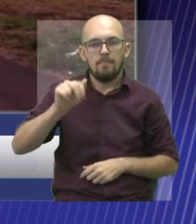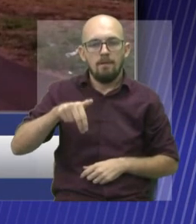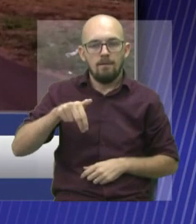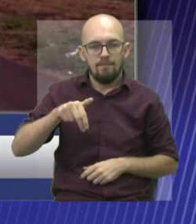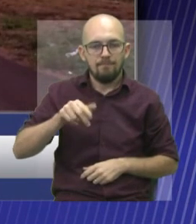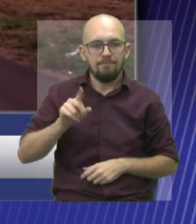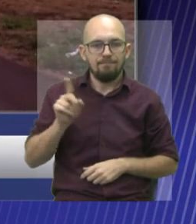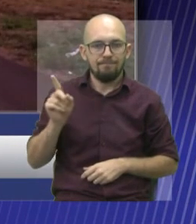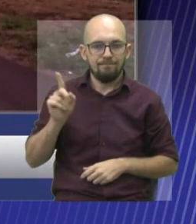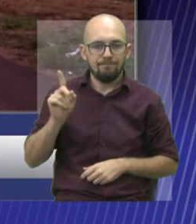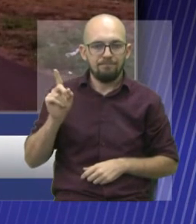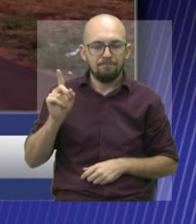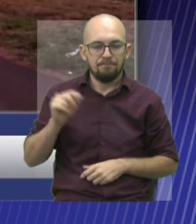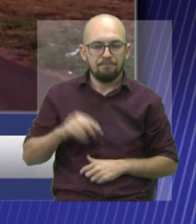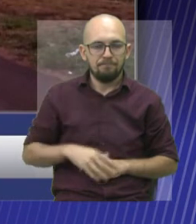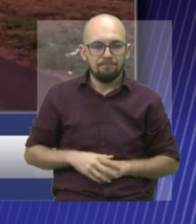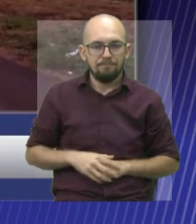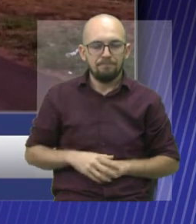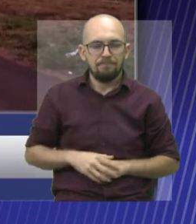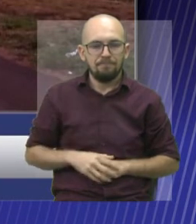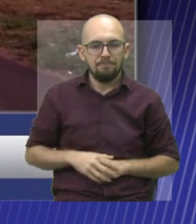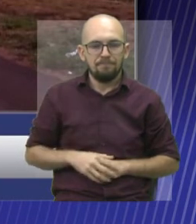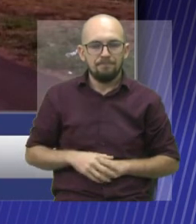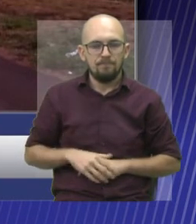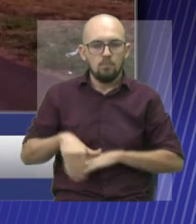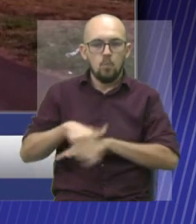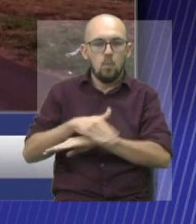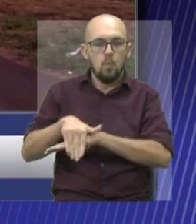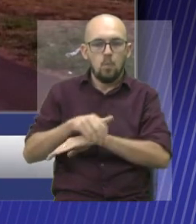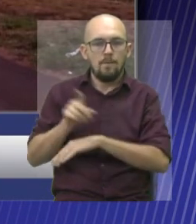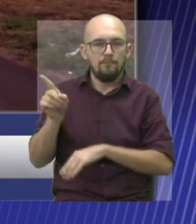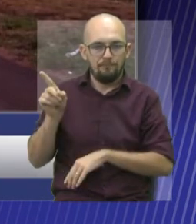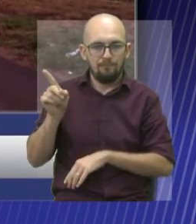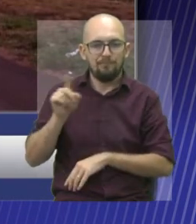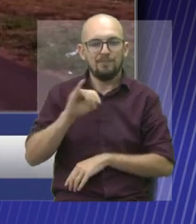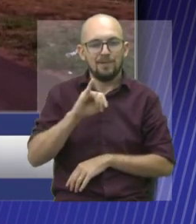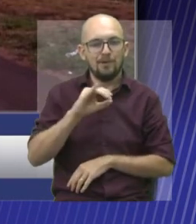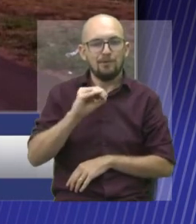e na rua Yolanda Mussi, Troijo,